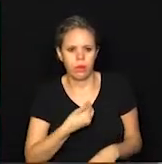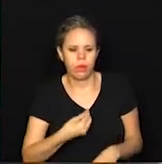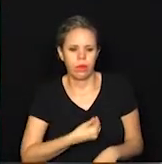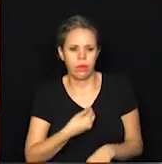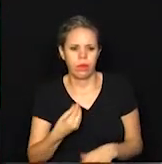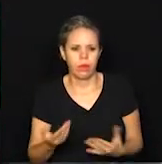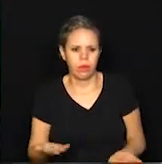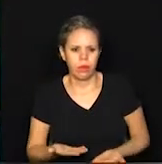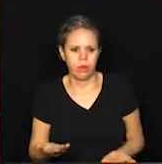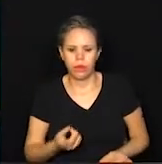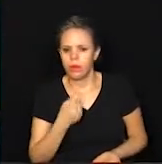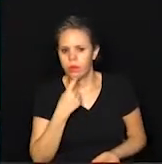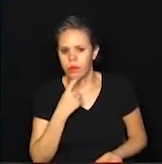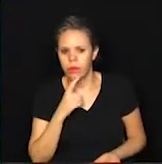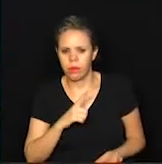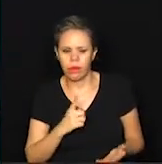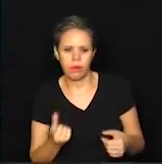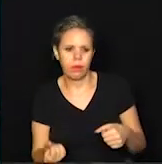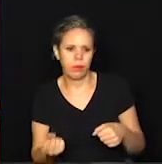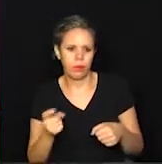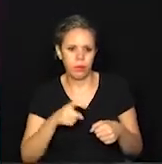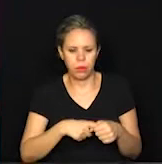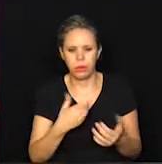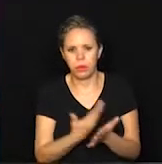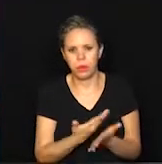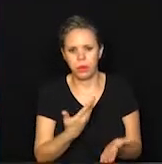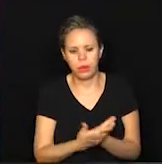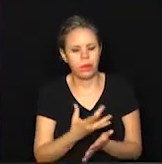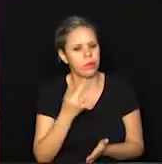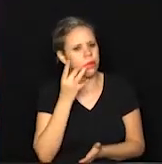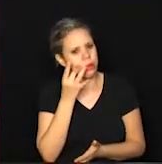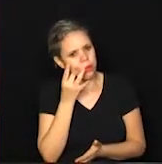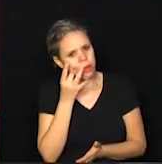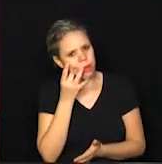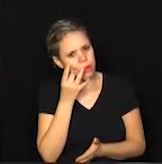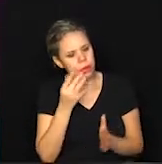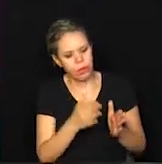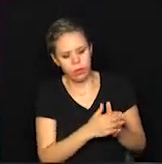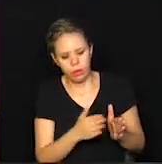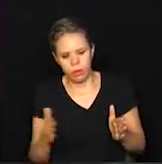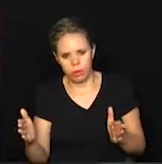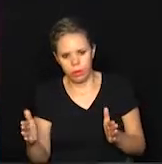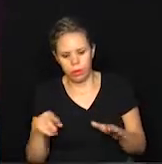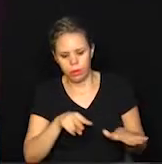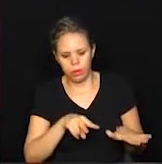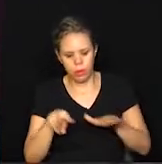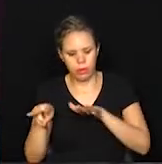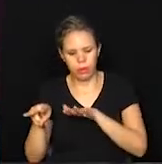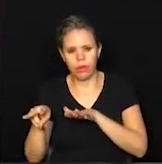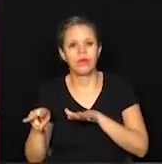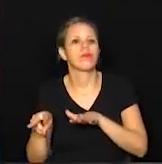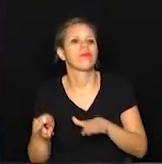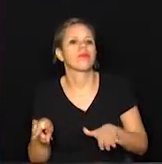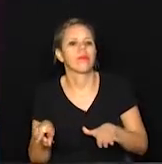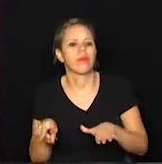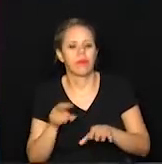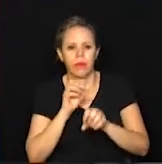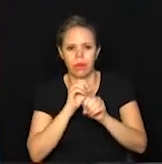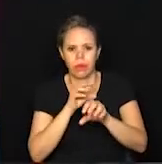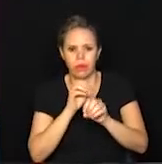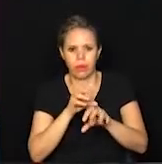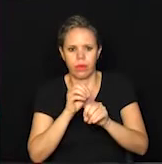né? Campinas teve o retorno aí das aulas presenciais nesse período dessa semana para o